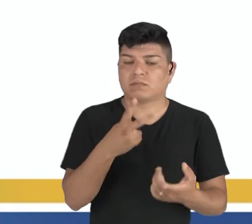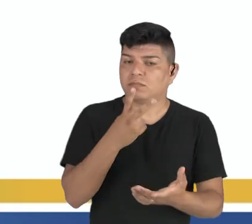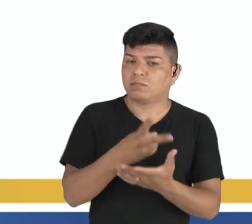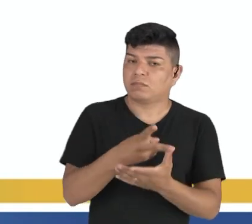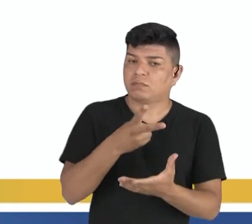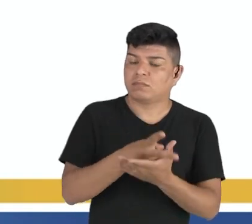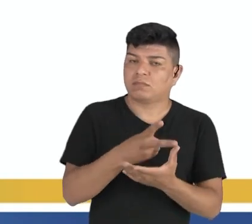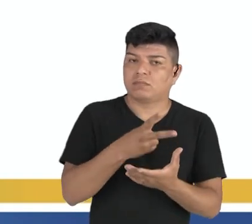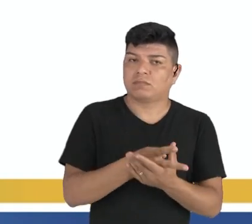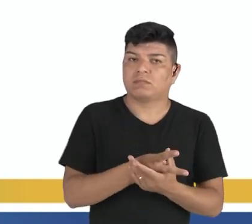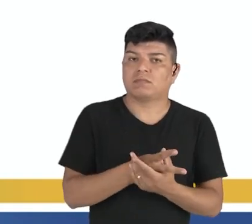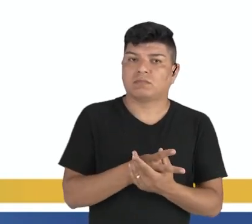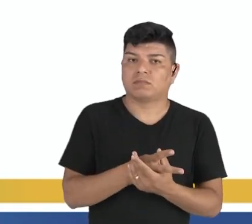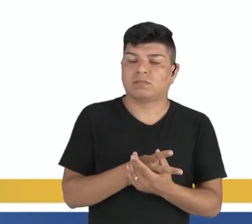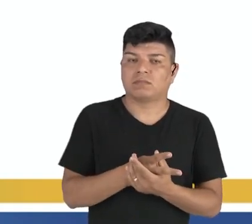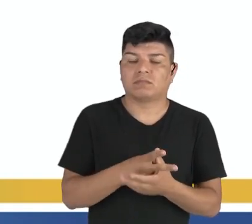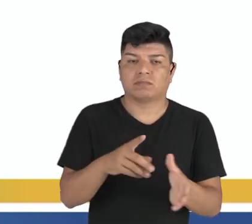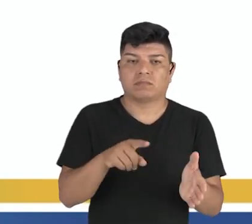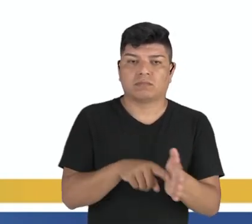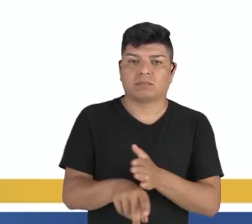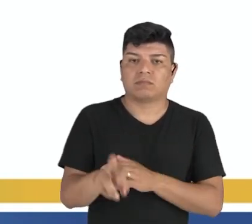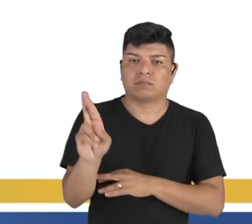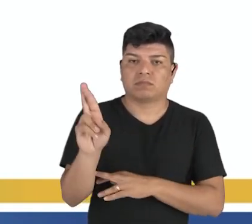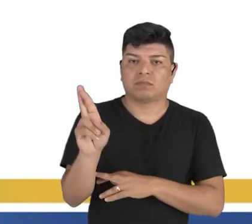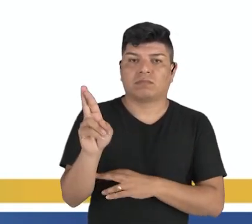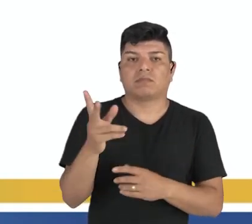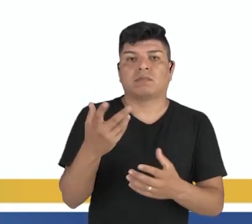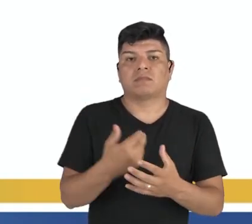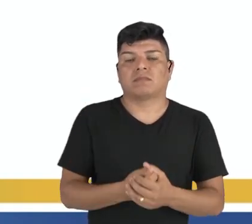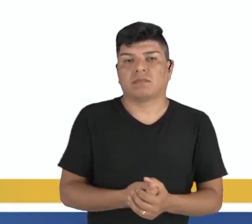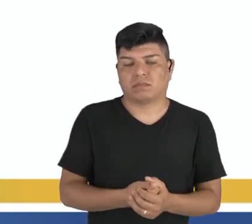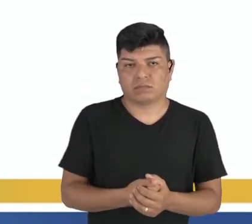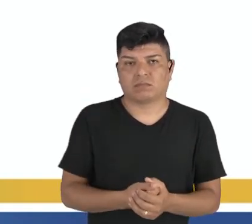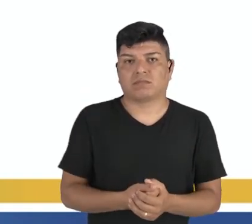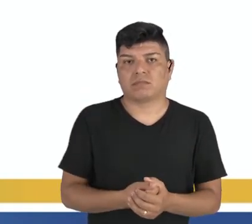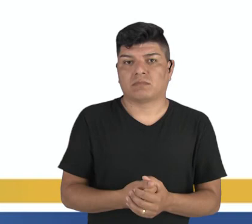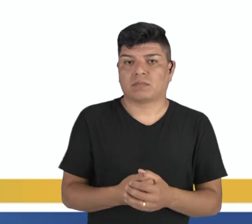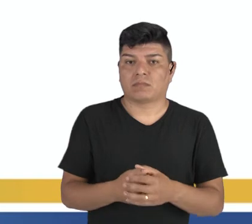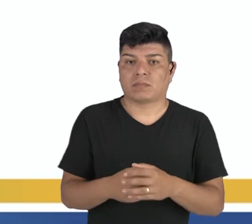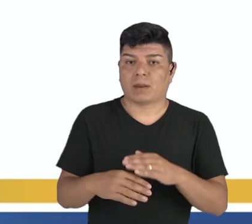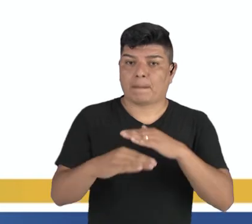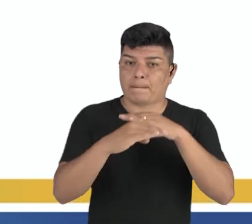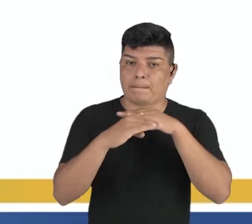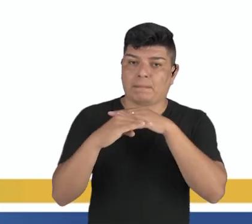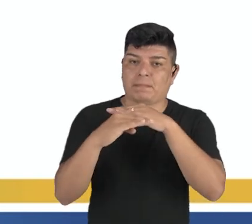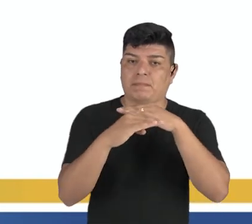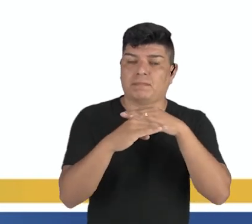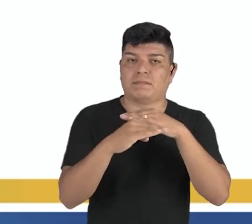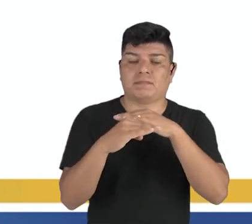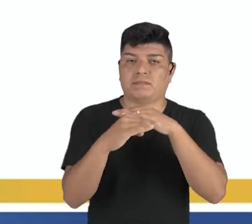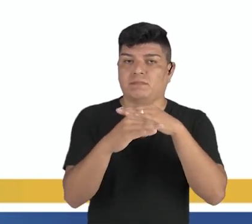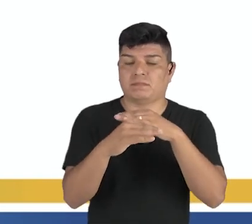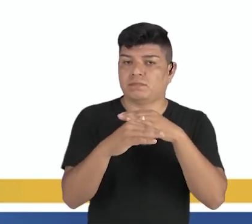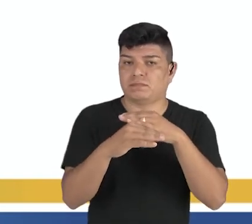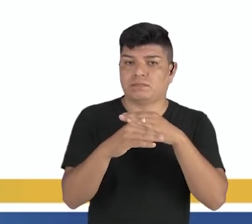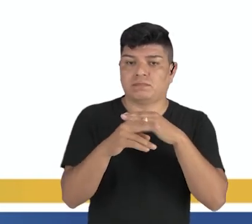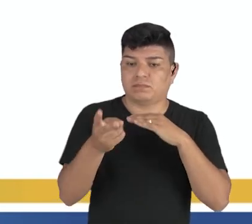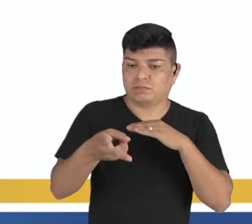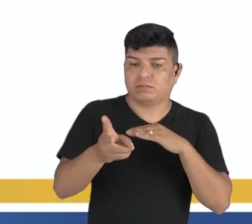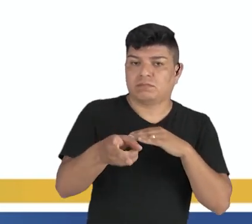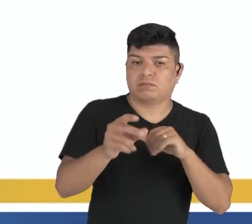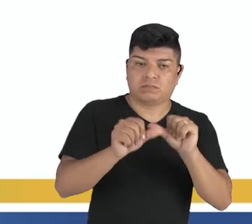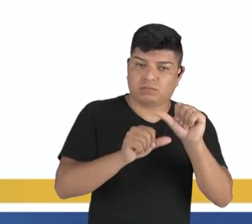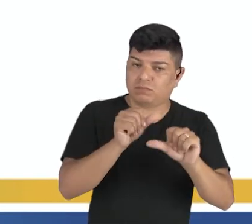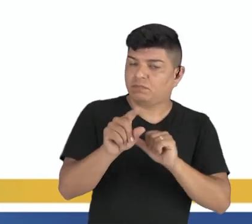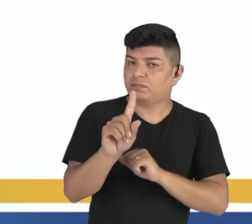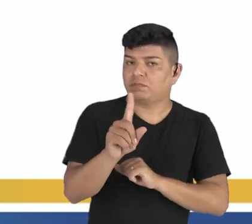sempre uma situação regular, uma situação padrão. Então, ela não vai fugir dessa sequência. Então,